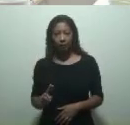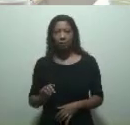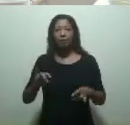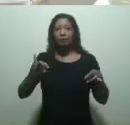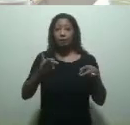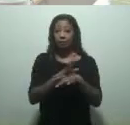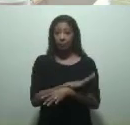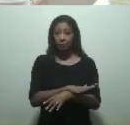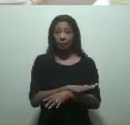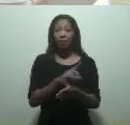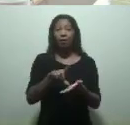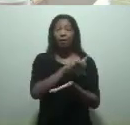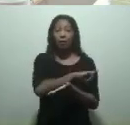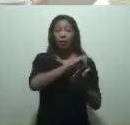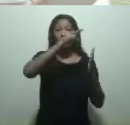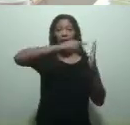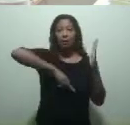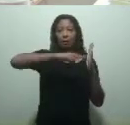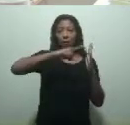da conclusão